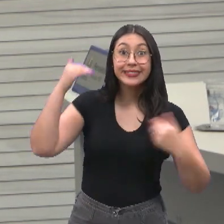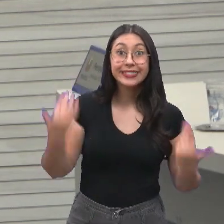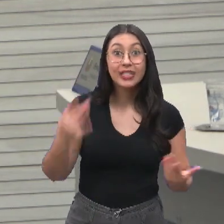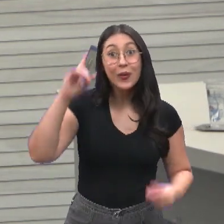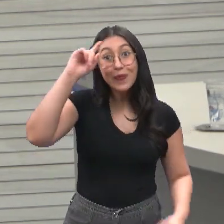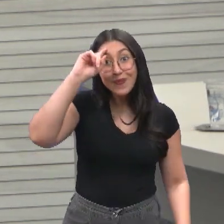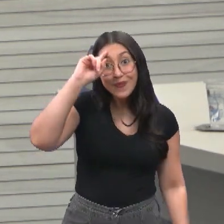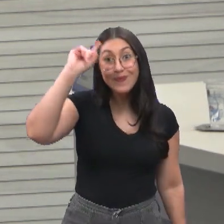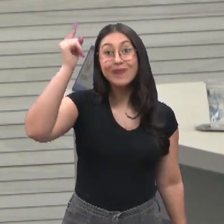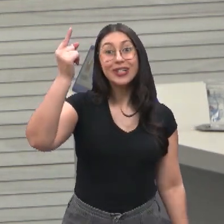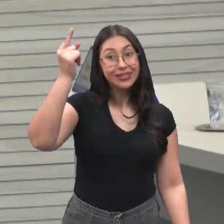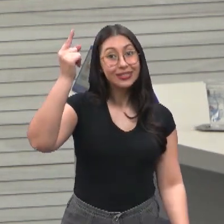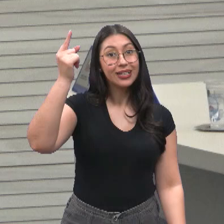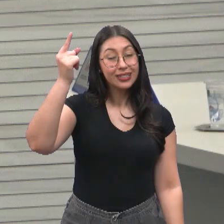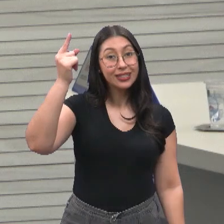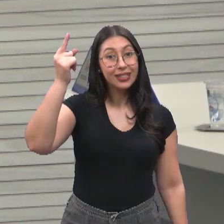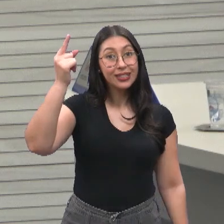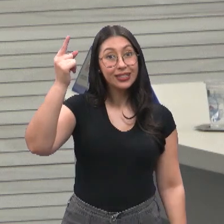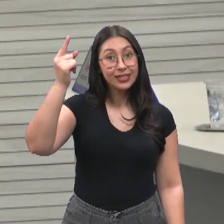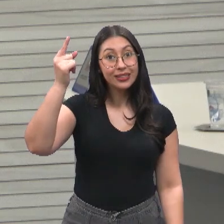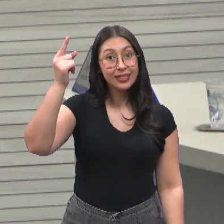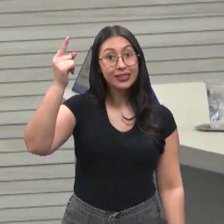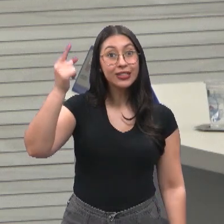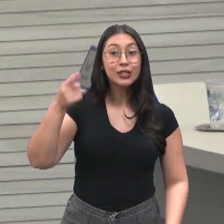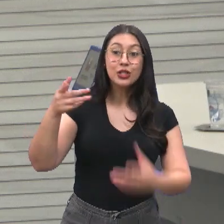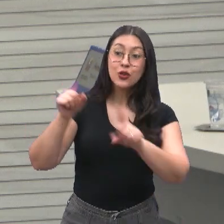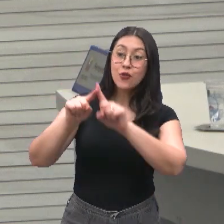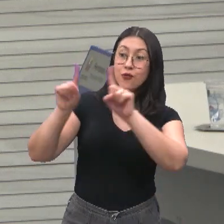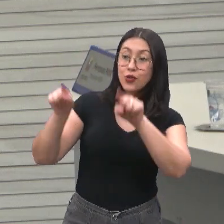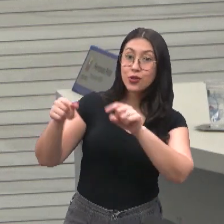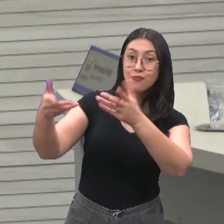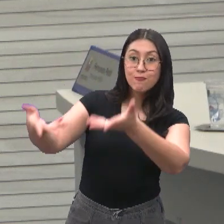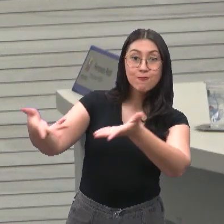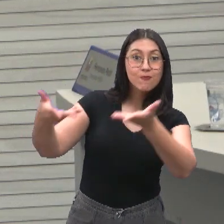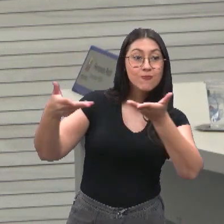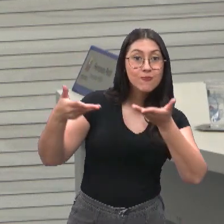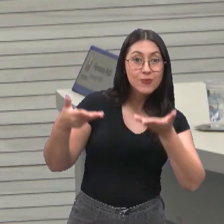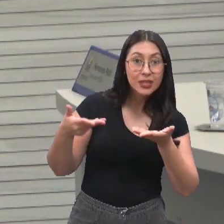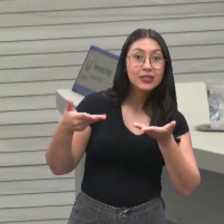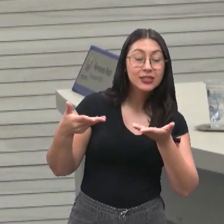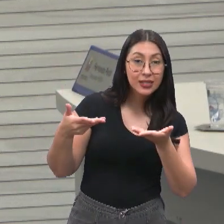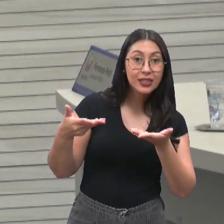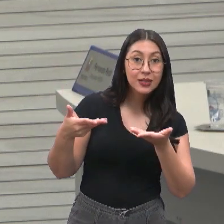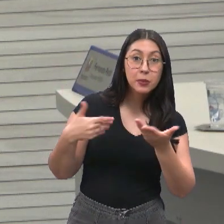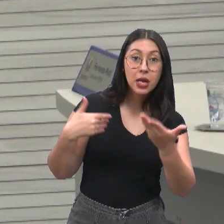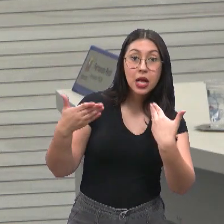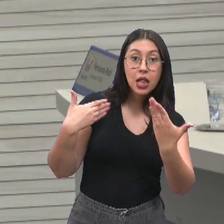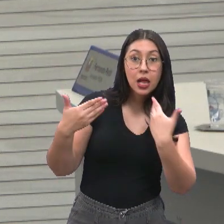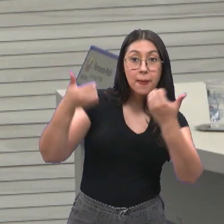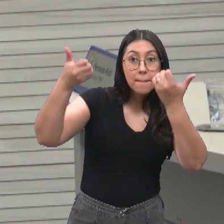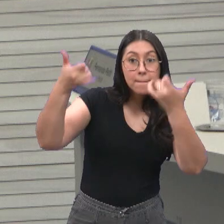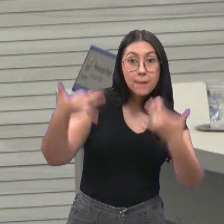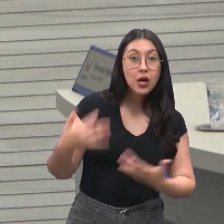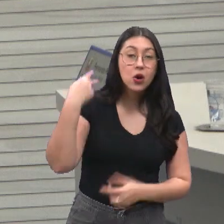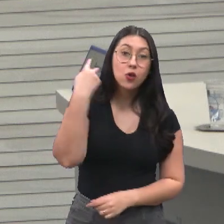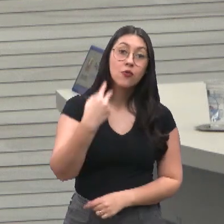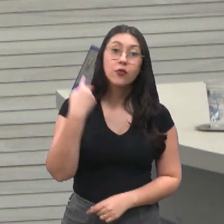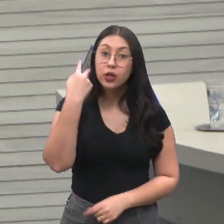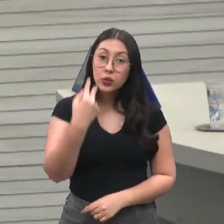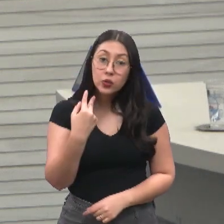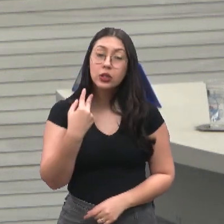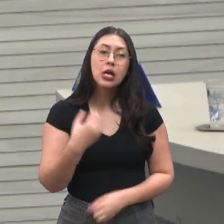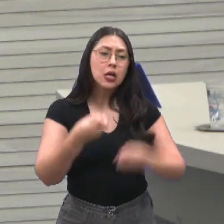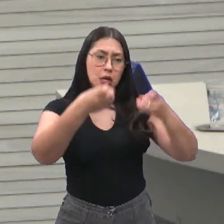juntas de trazer esses funcionários do Instituto de Previdência para falar um pouco com os vereadores aqui, não só para explicar